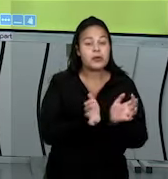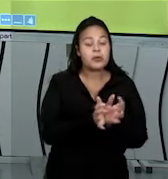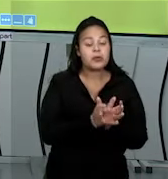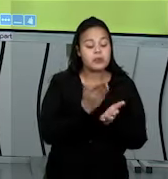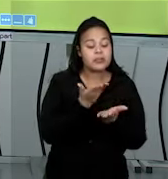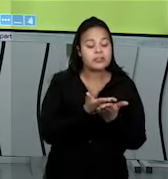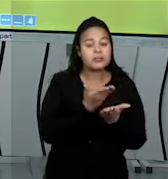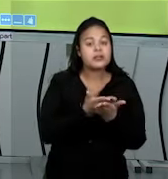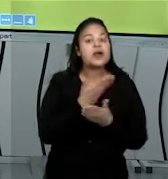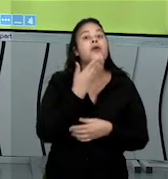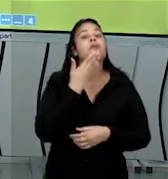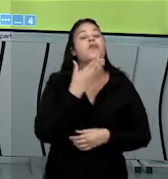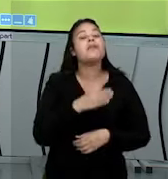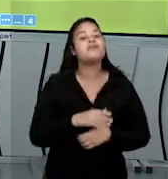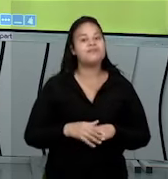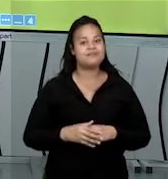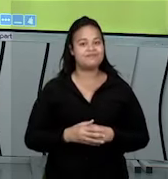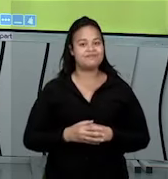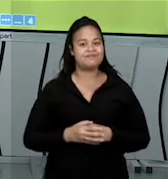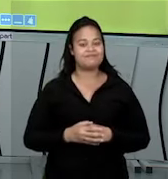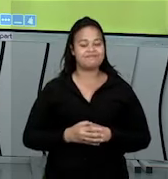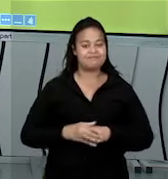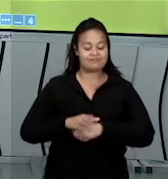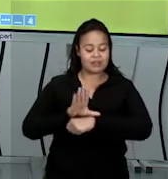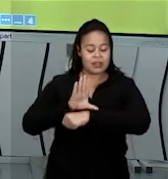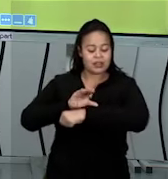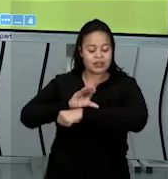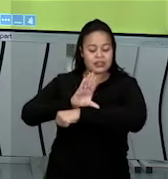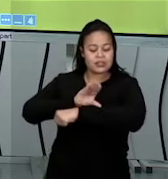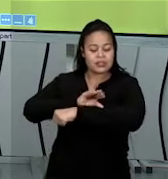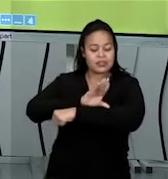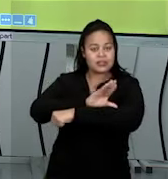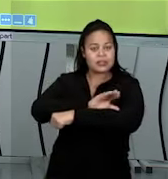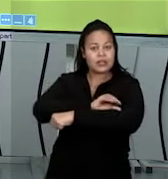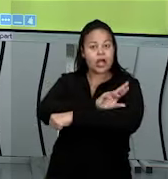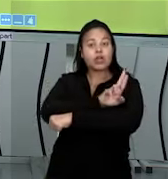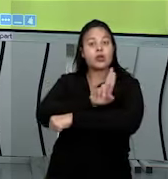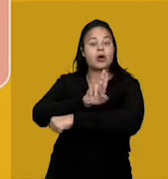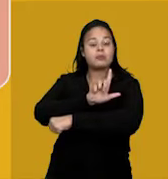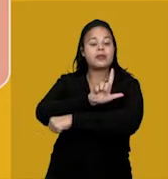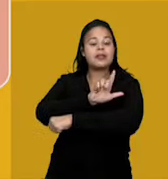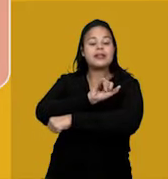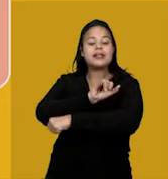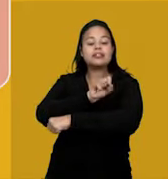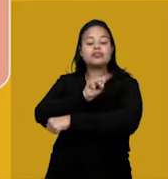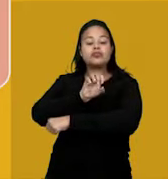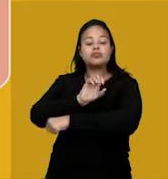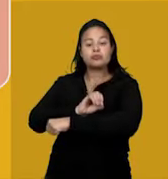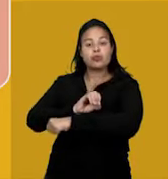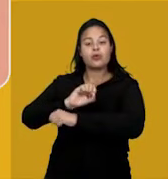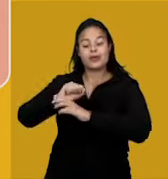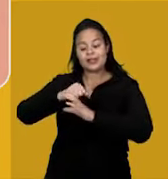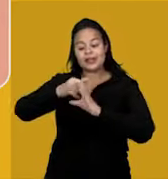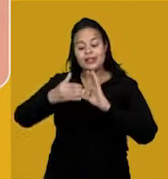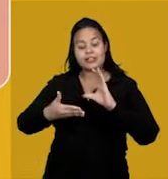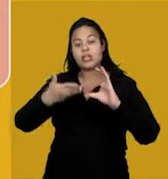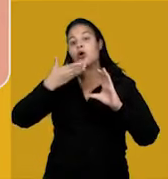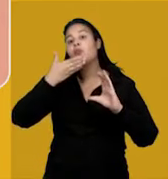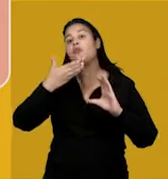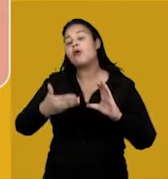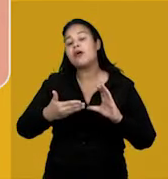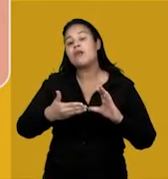é o tecido muscular liso. O tecido muscular liso, ele é caracterizado